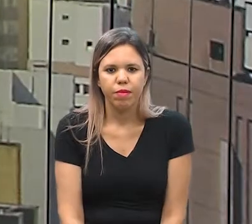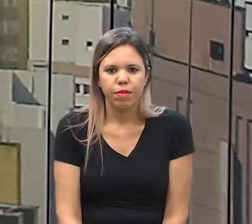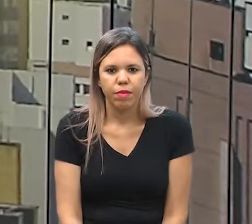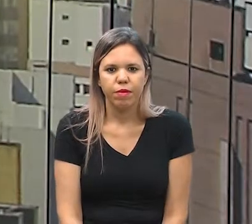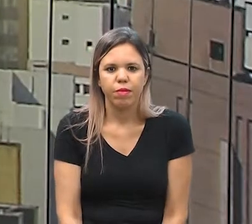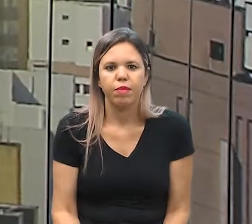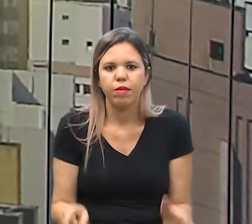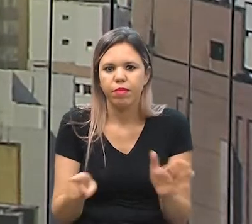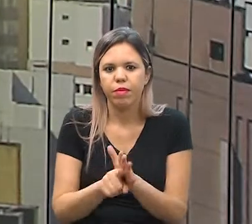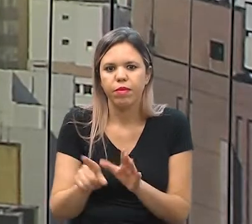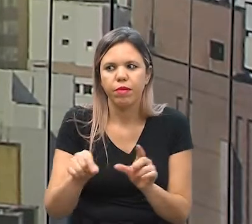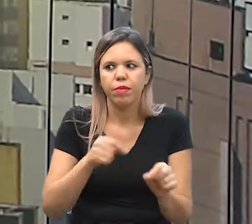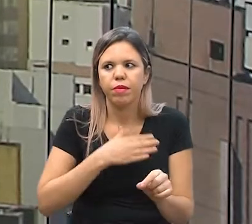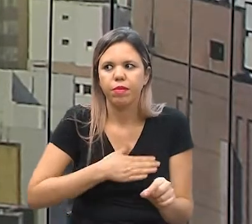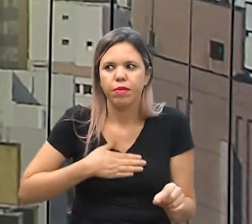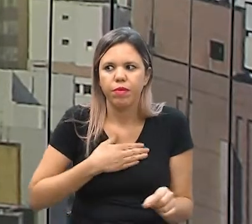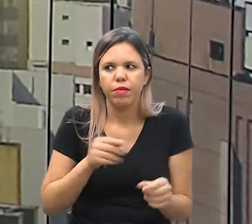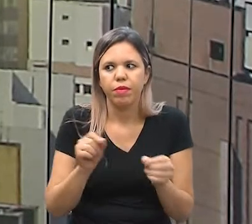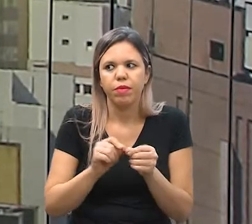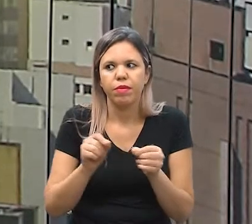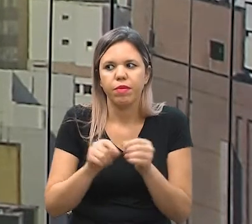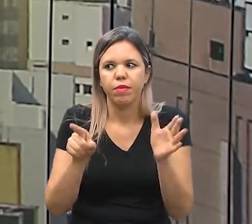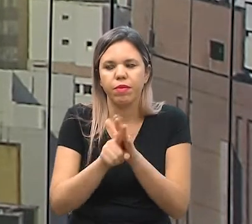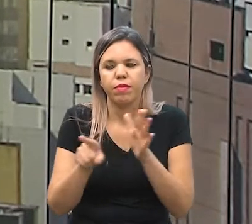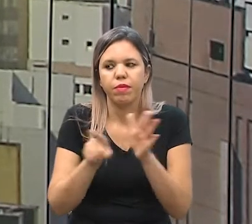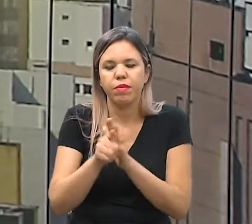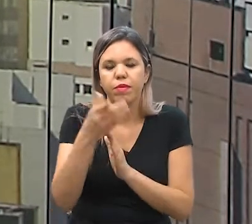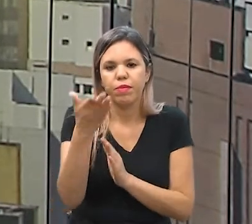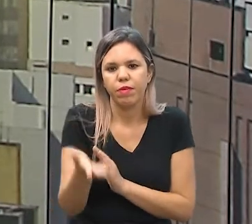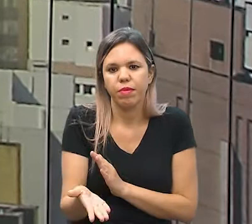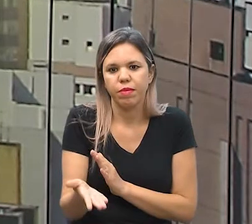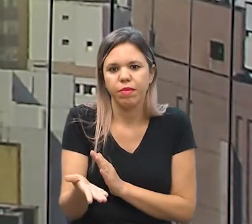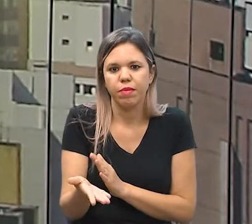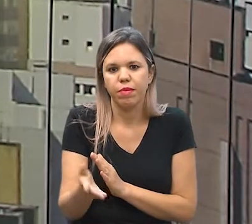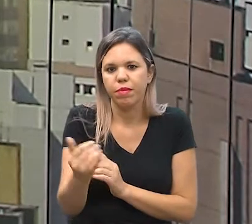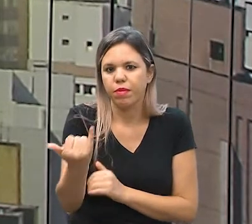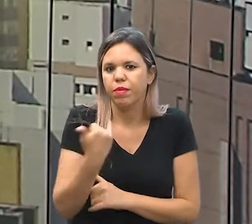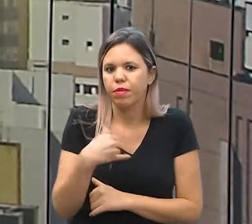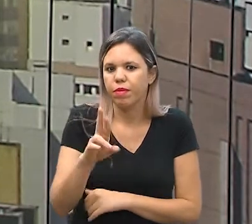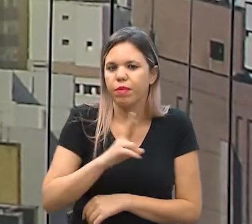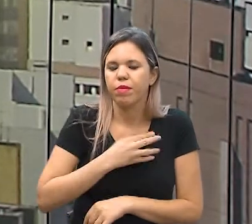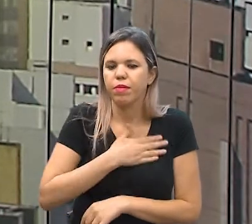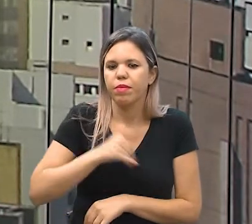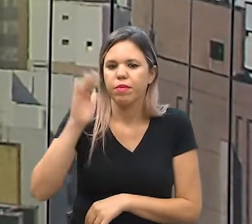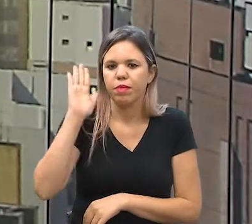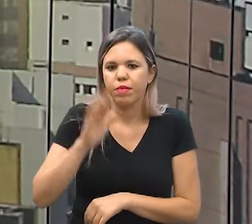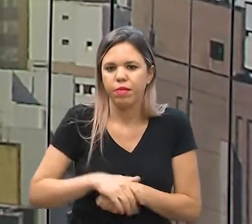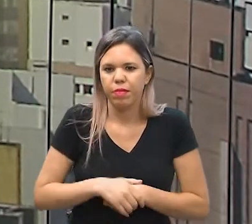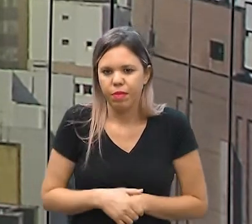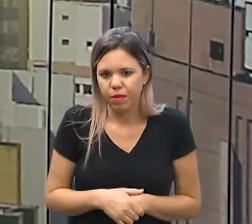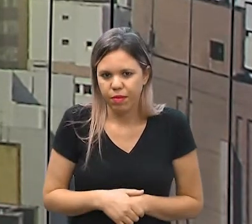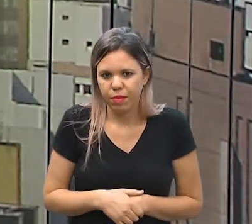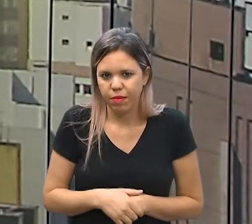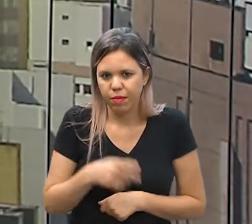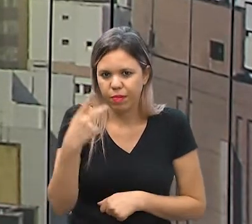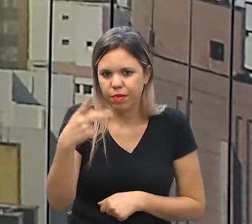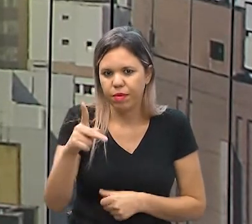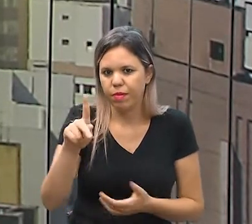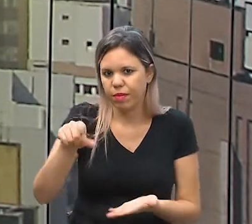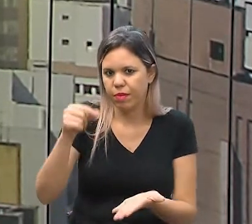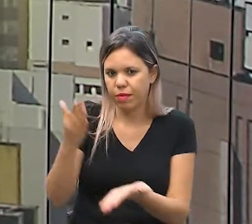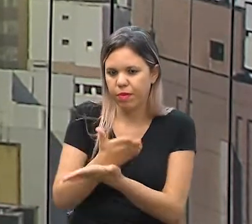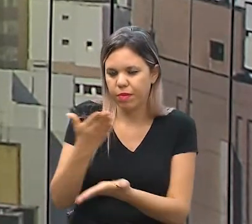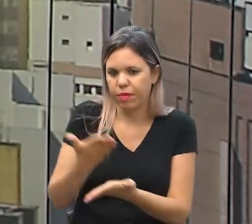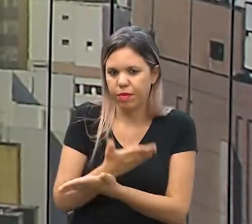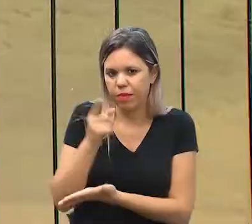Que são as preferências. Eu vou fazer algumas perguntas para você e você me diz o que você gosta mais. O seu livro